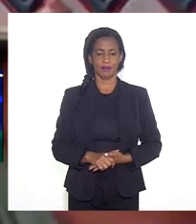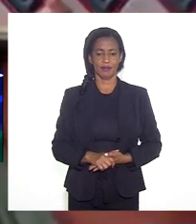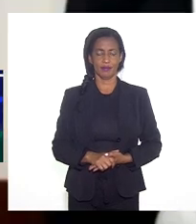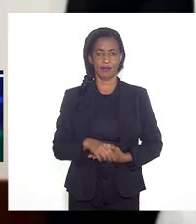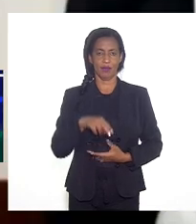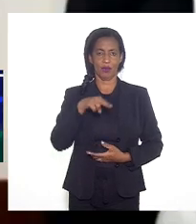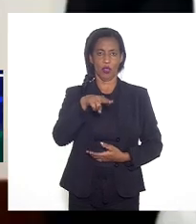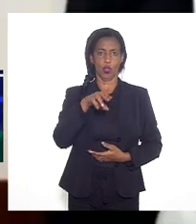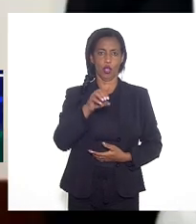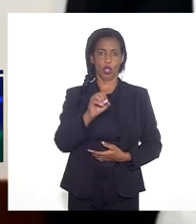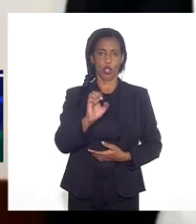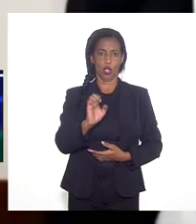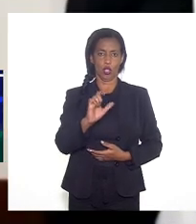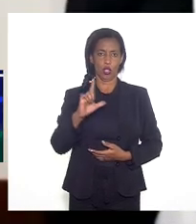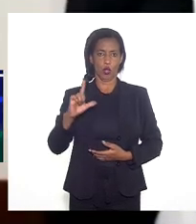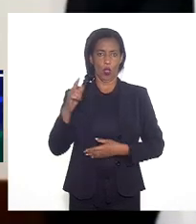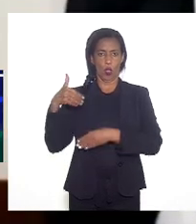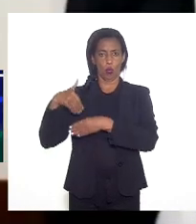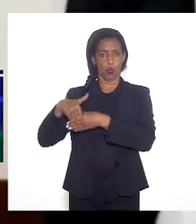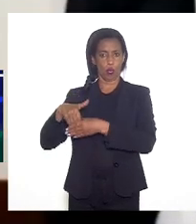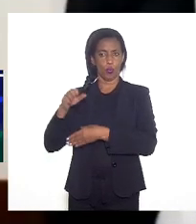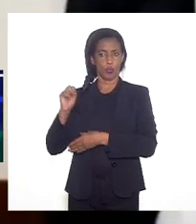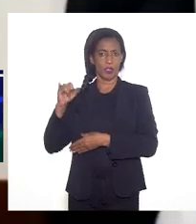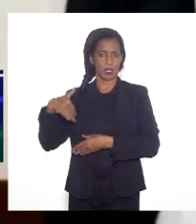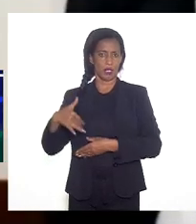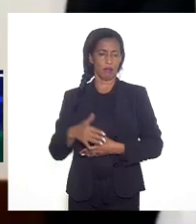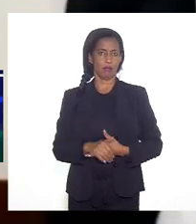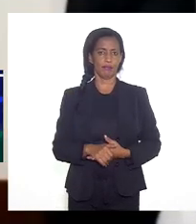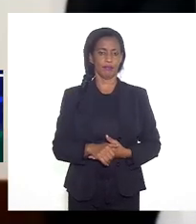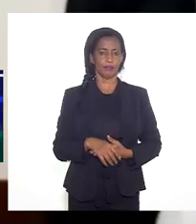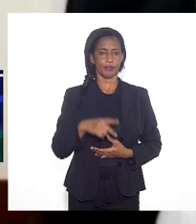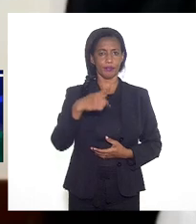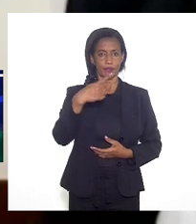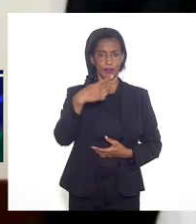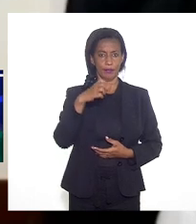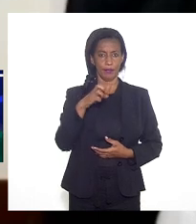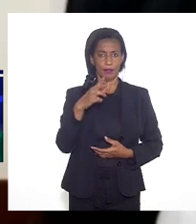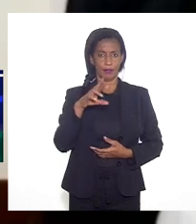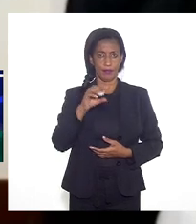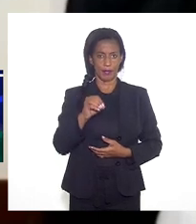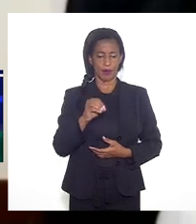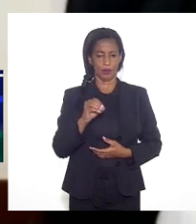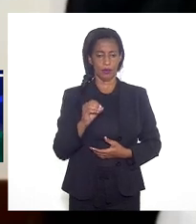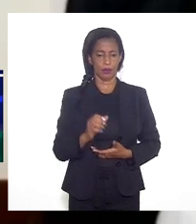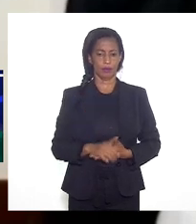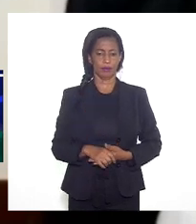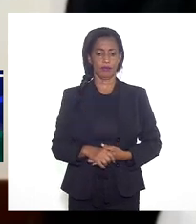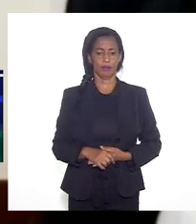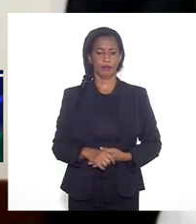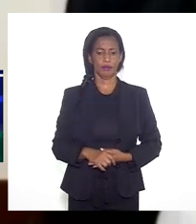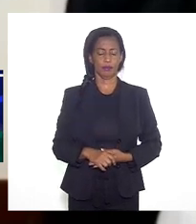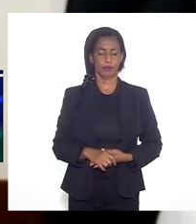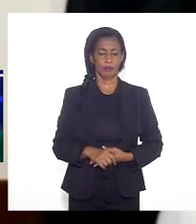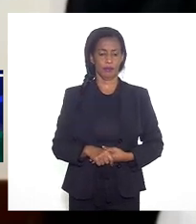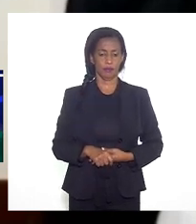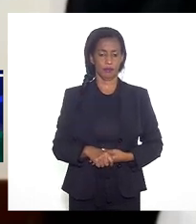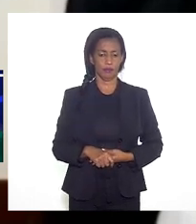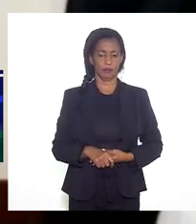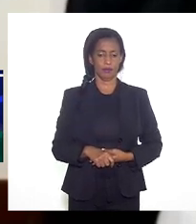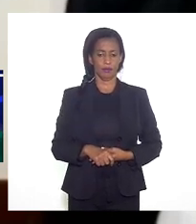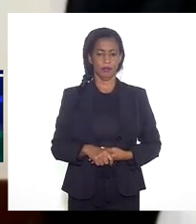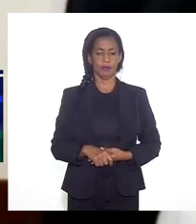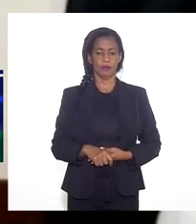Deputado Noel de Carvalho votou sim no grupo. Deputado Pedro Ricardo. Deputado Pedro